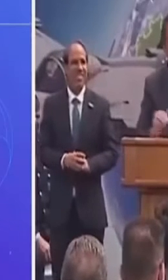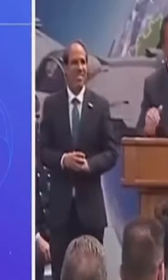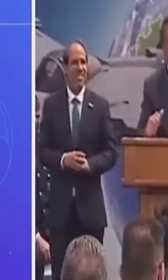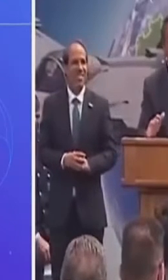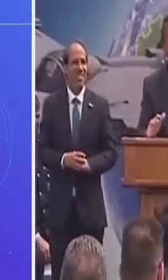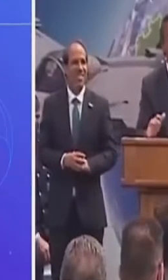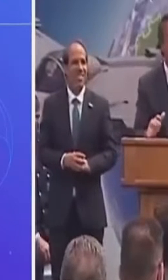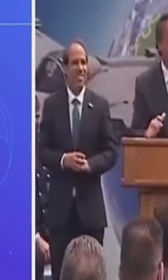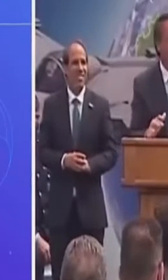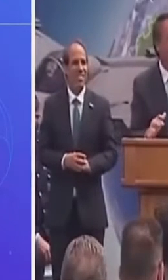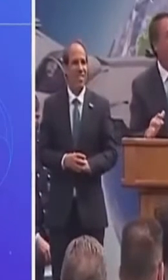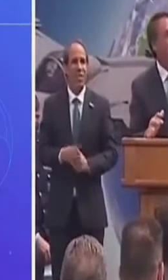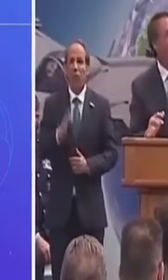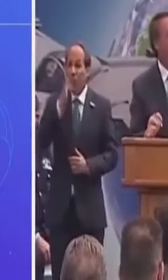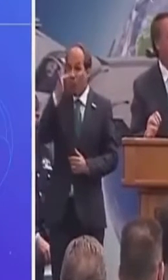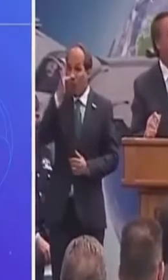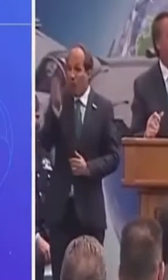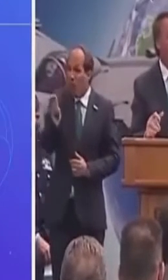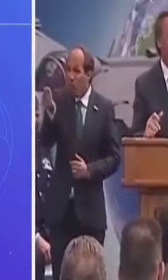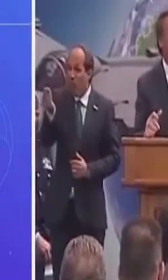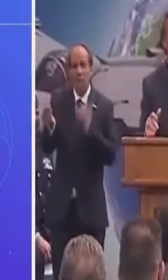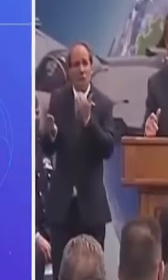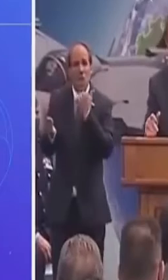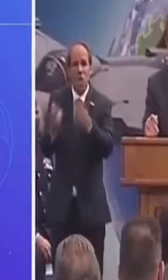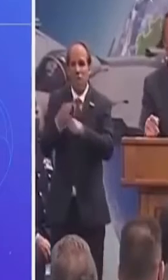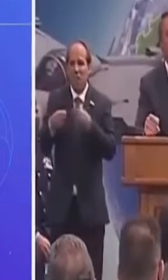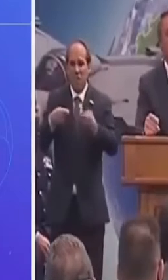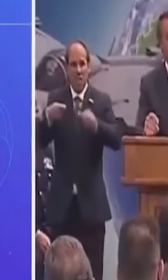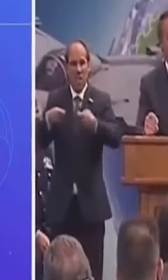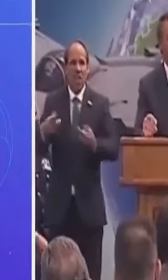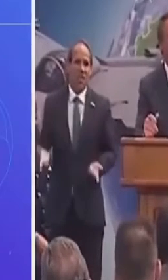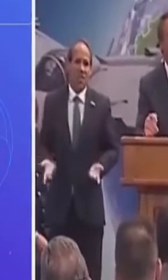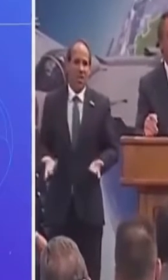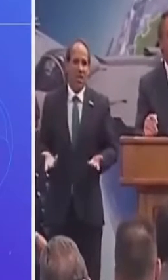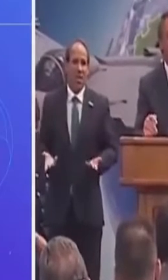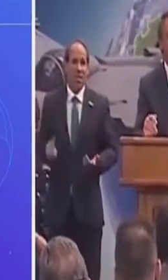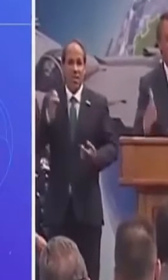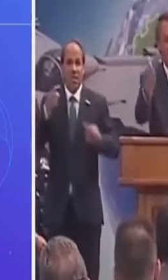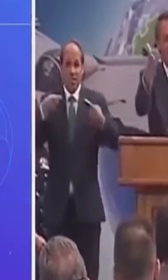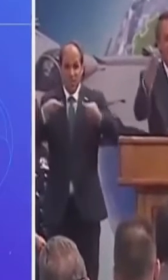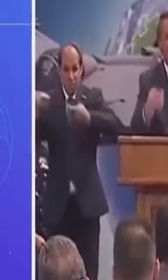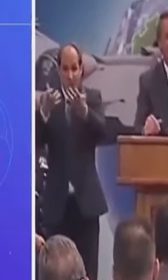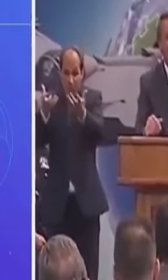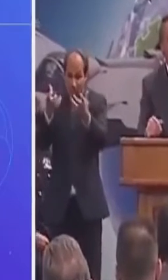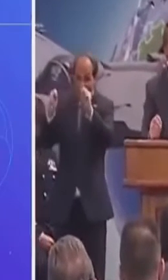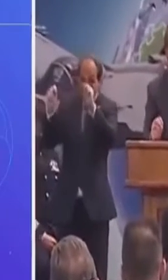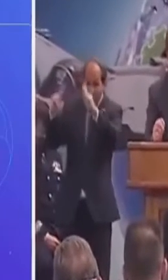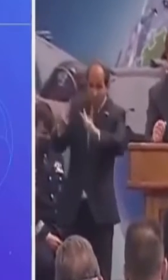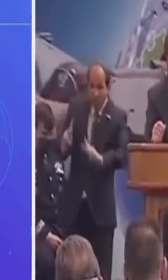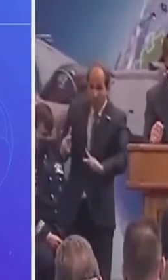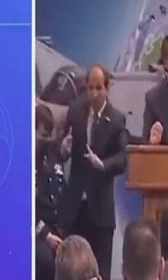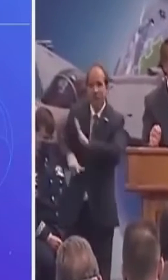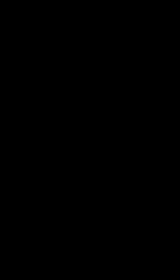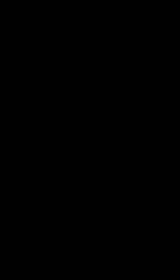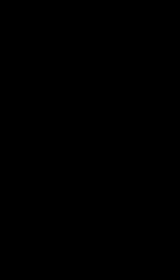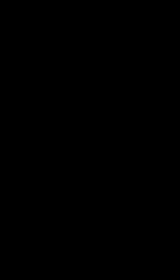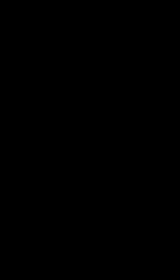Com flores não se ganha guerra não, pessoal. Quando se fala em armamento, quem quer a paz, se prepare para a